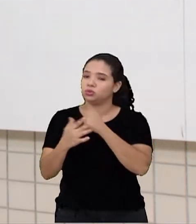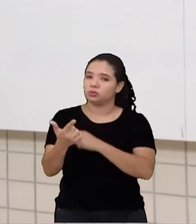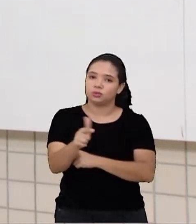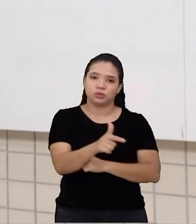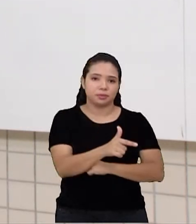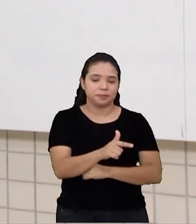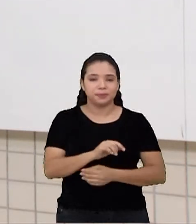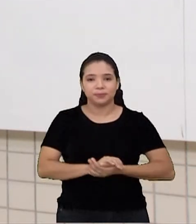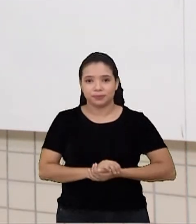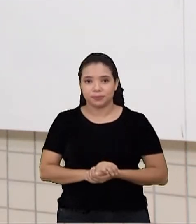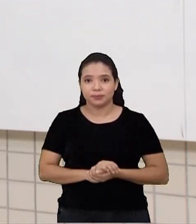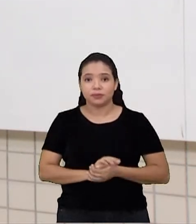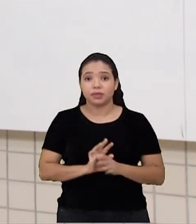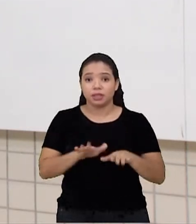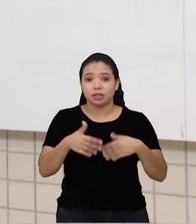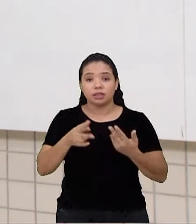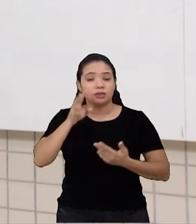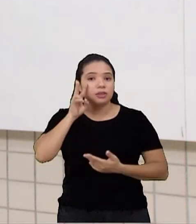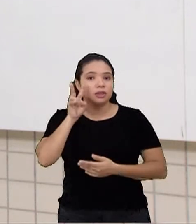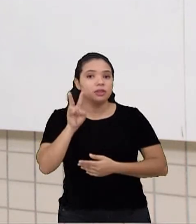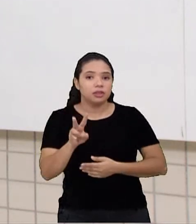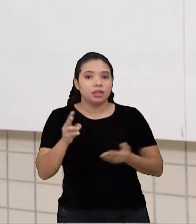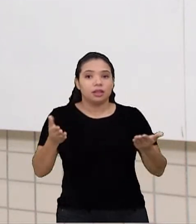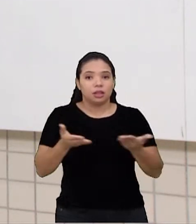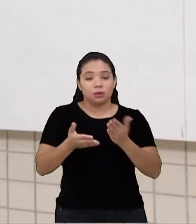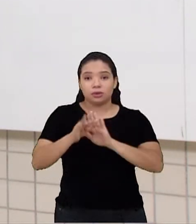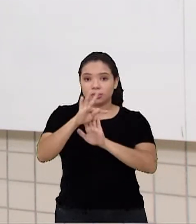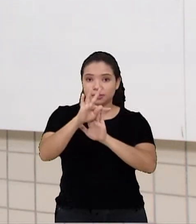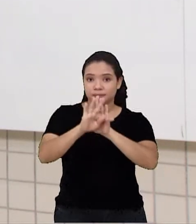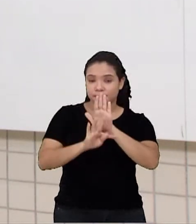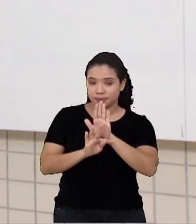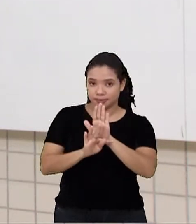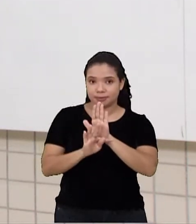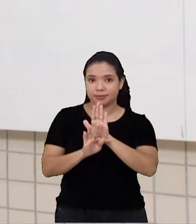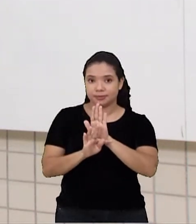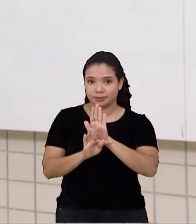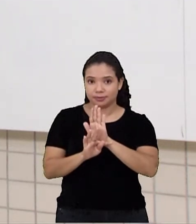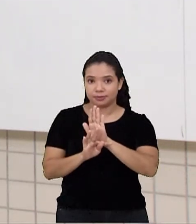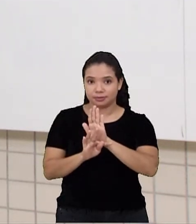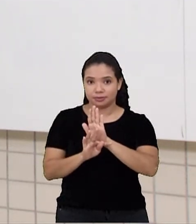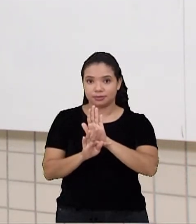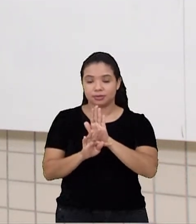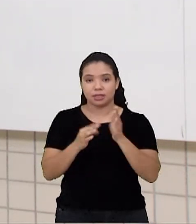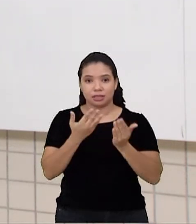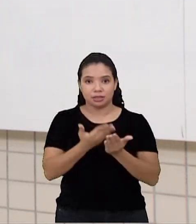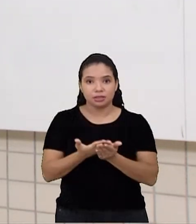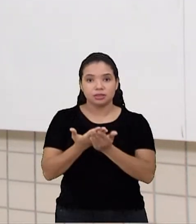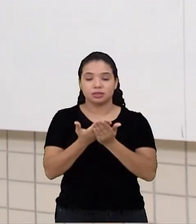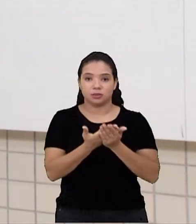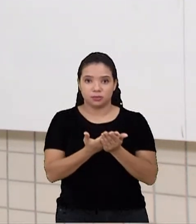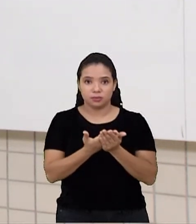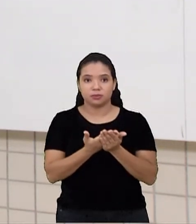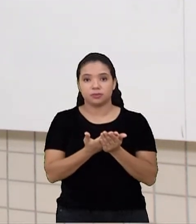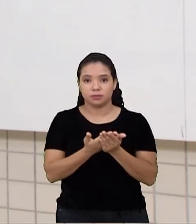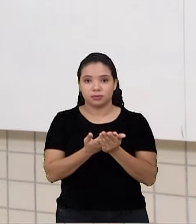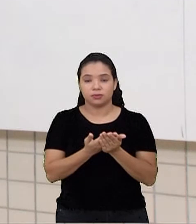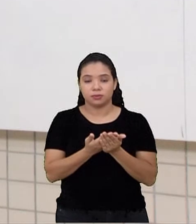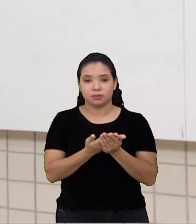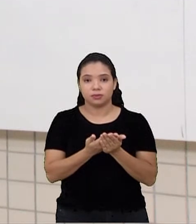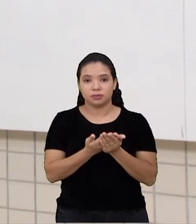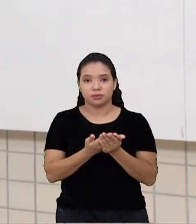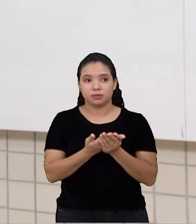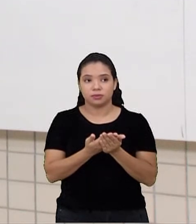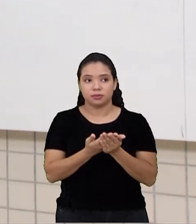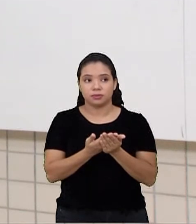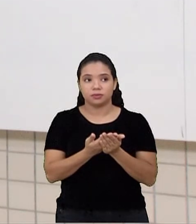tá? Nós vimos no texto dessas aulas, foi a Declaração